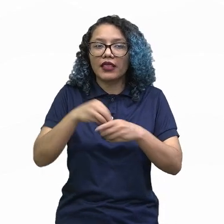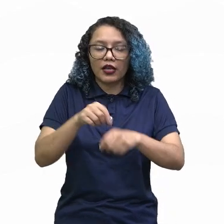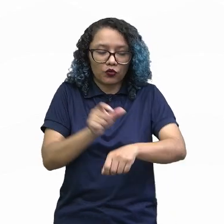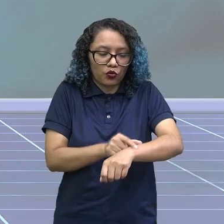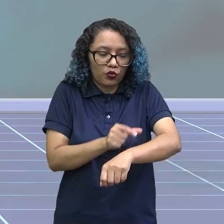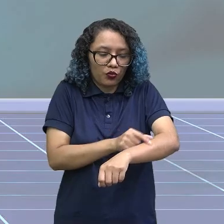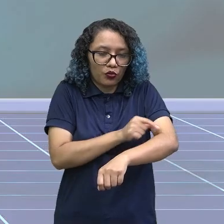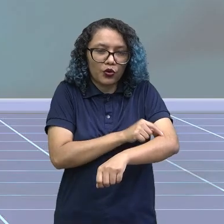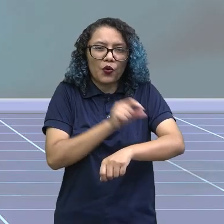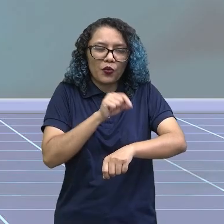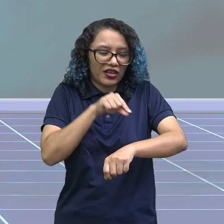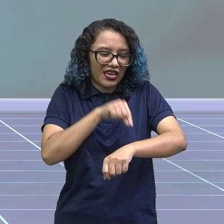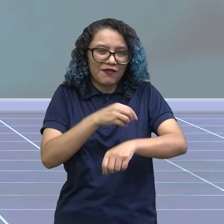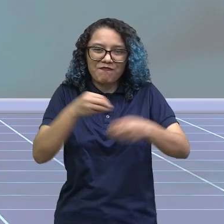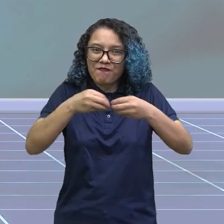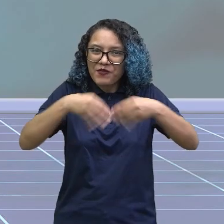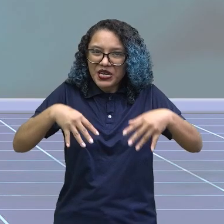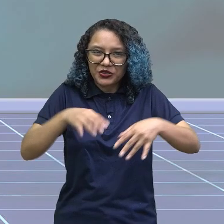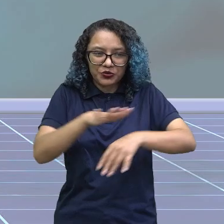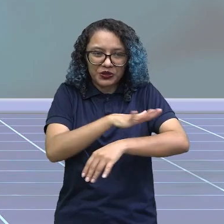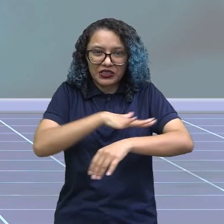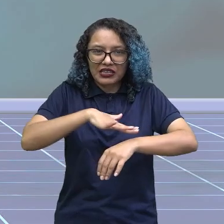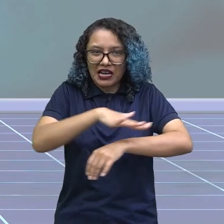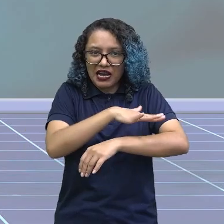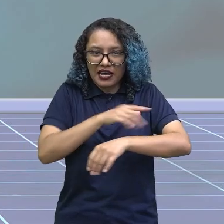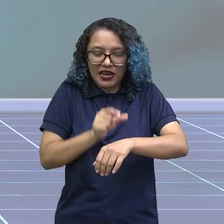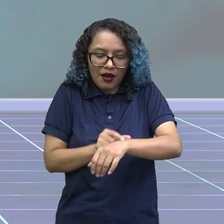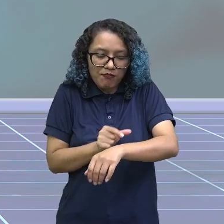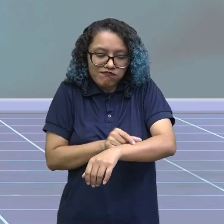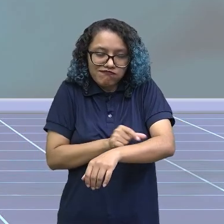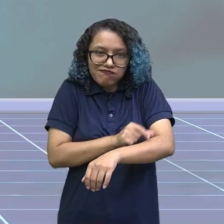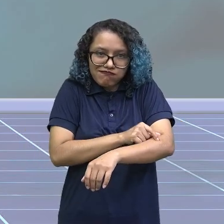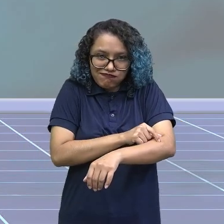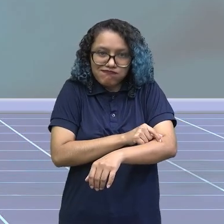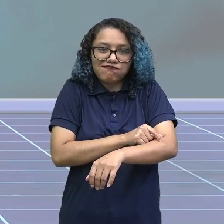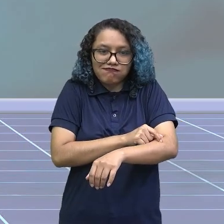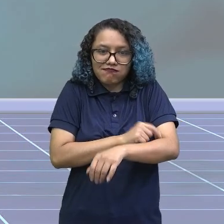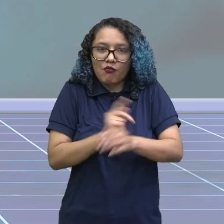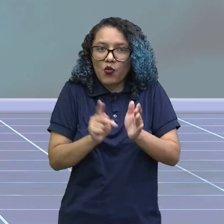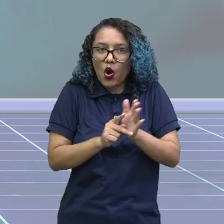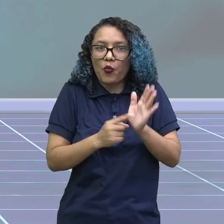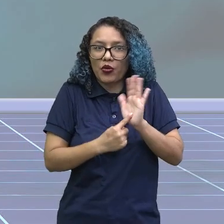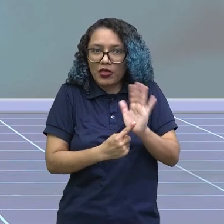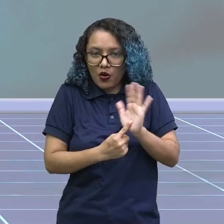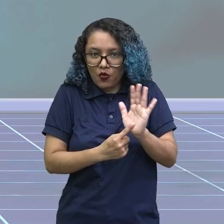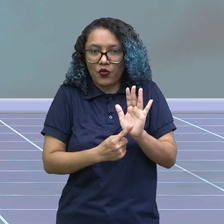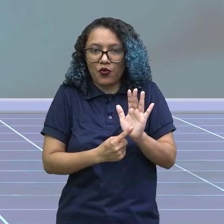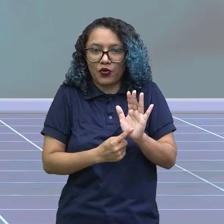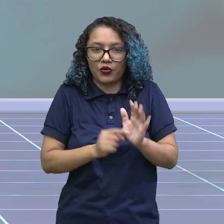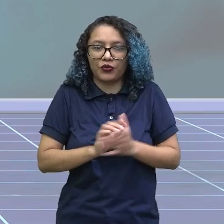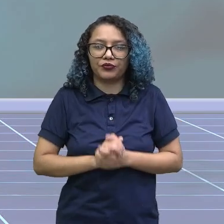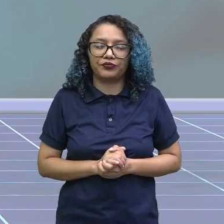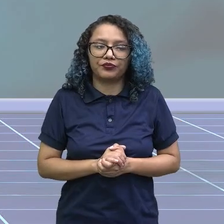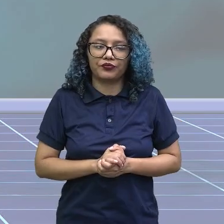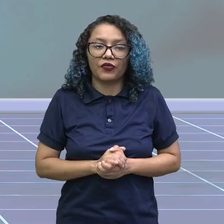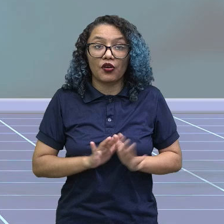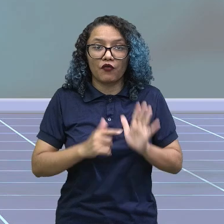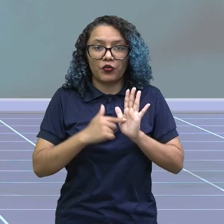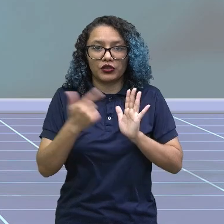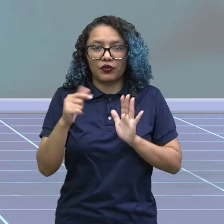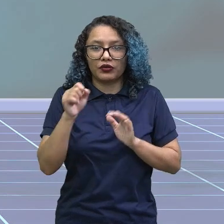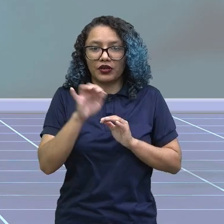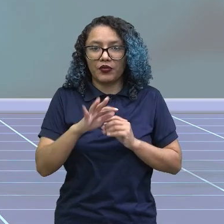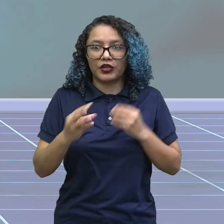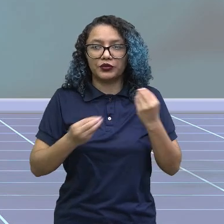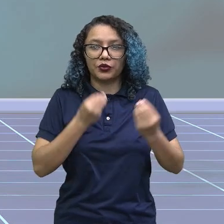acaba inflamando essa região e degenerando também, né? Então, a gente vai observar ali numa próxima imagem